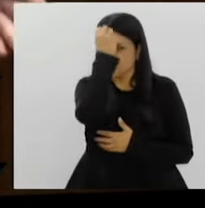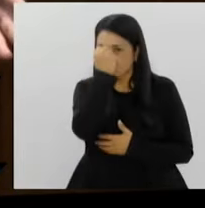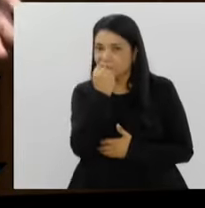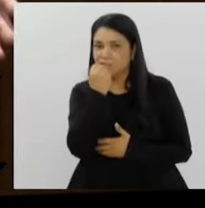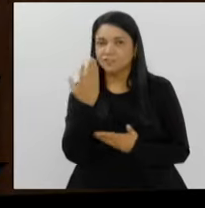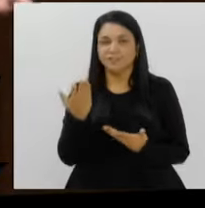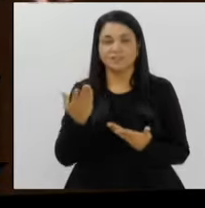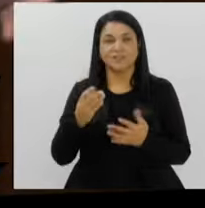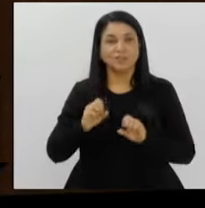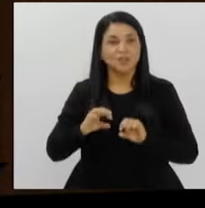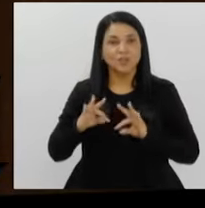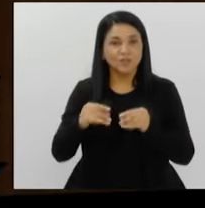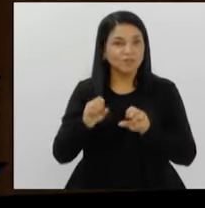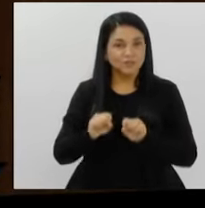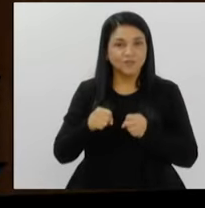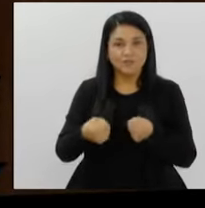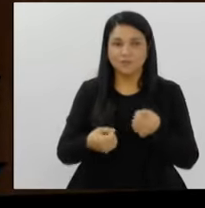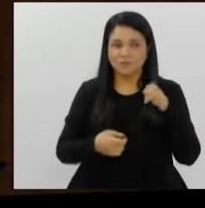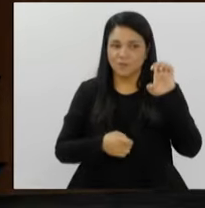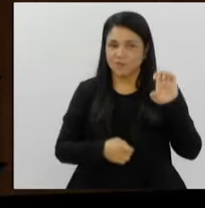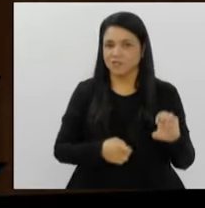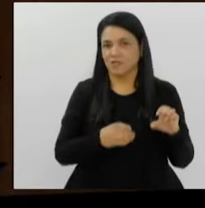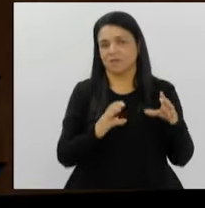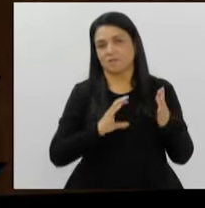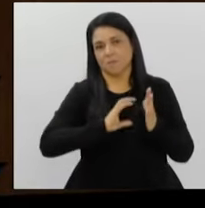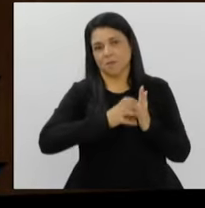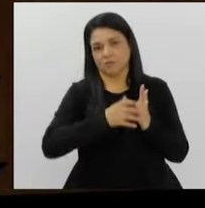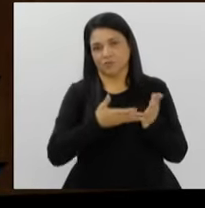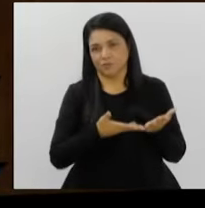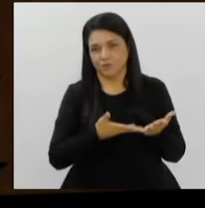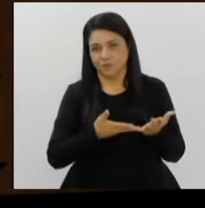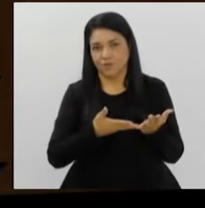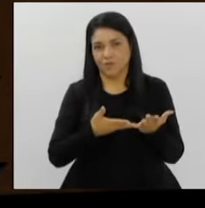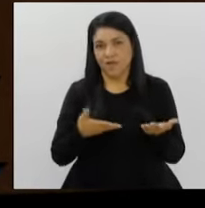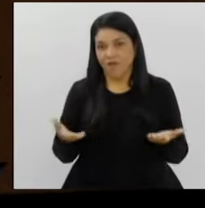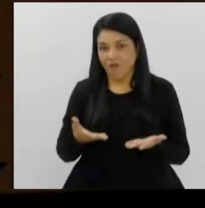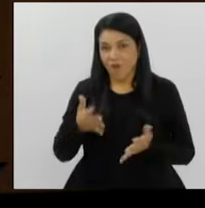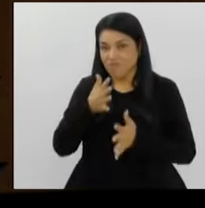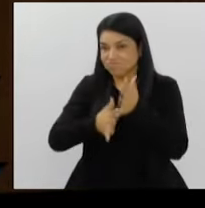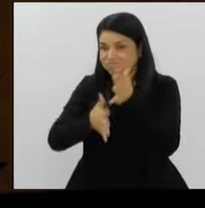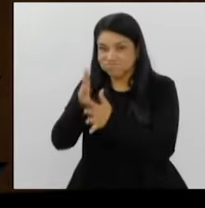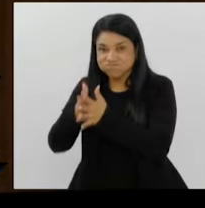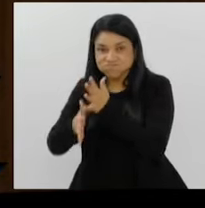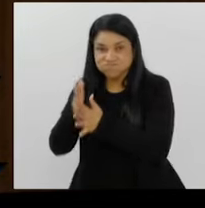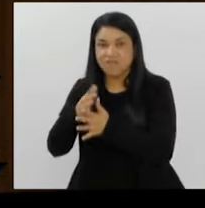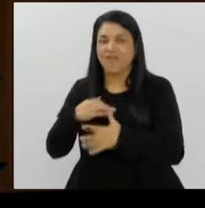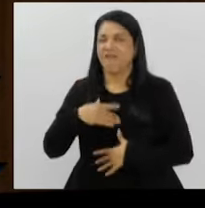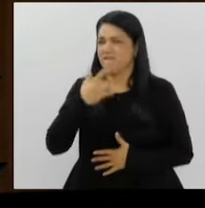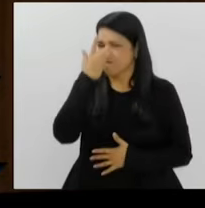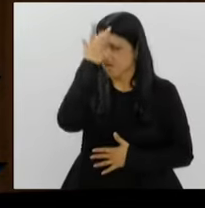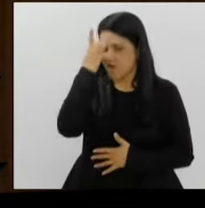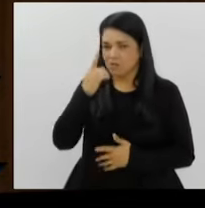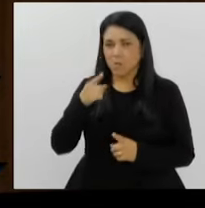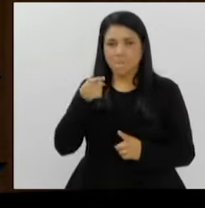pela esquerda. E aí nós chegamos agora ao caos. Ao caos. É muito fácil apontar o dedo para o secretário de segurança